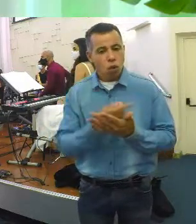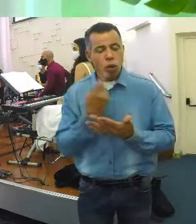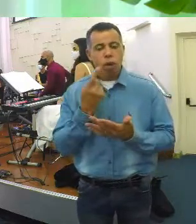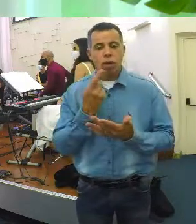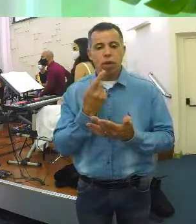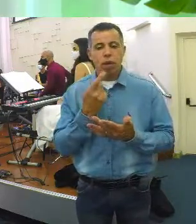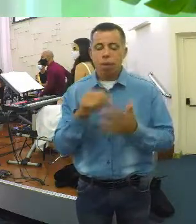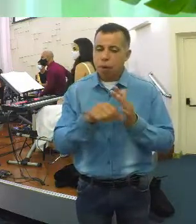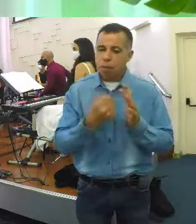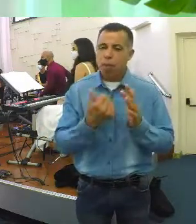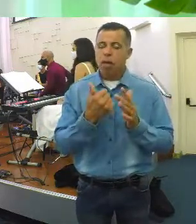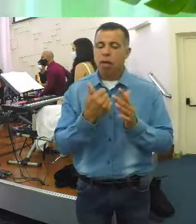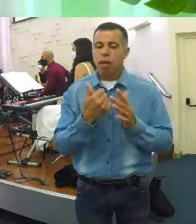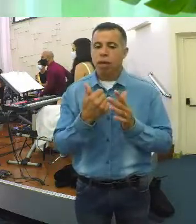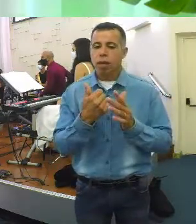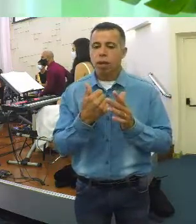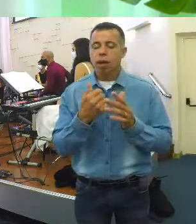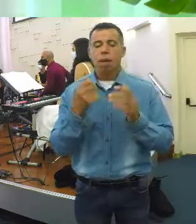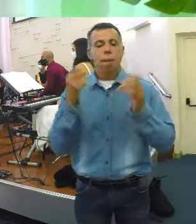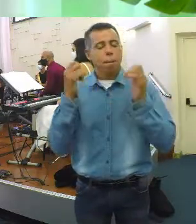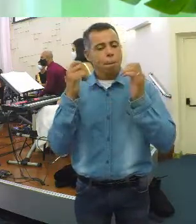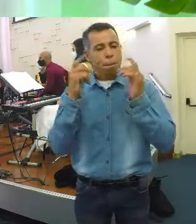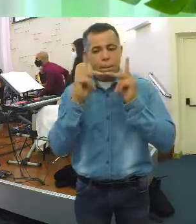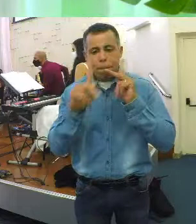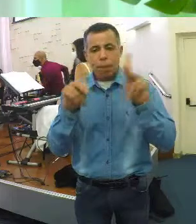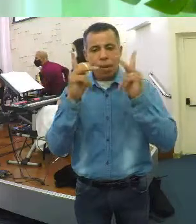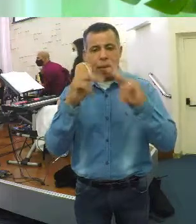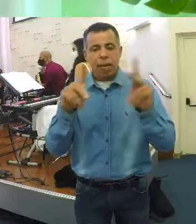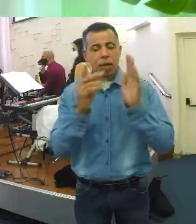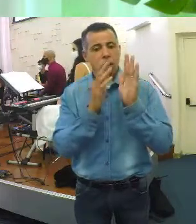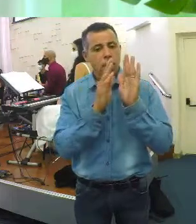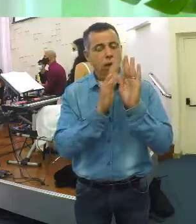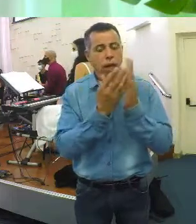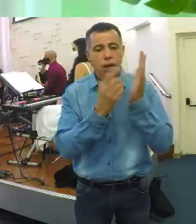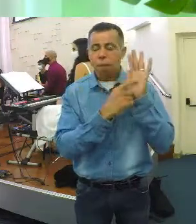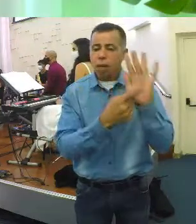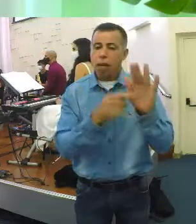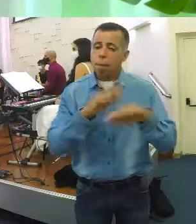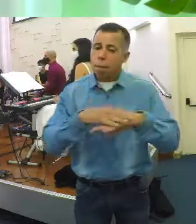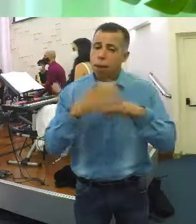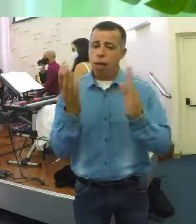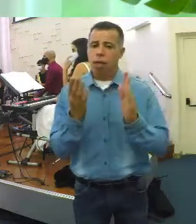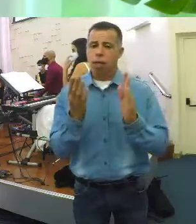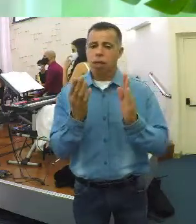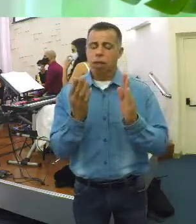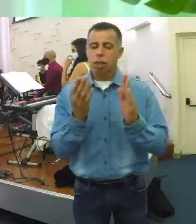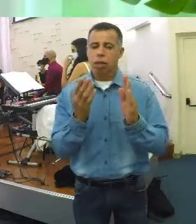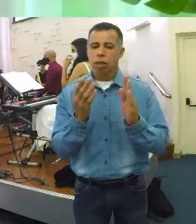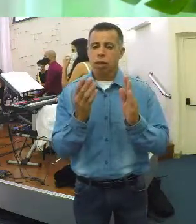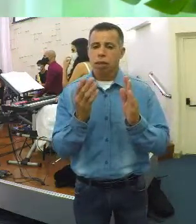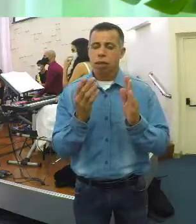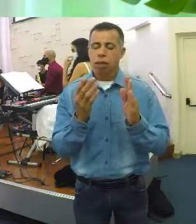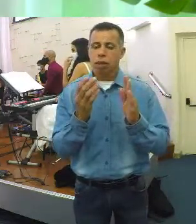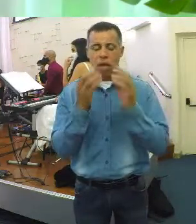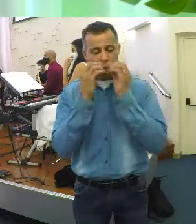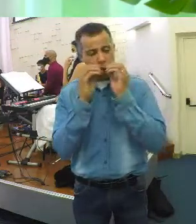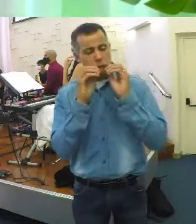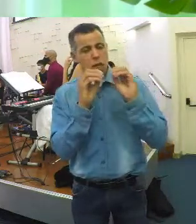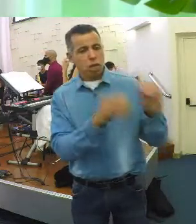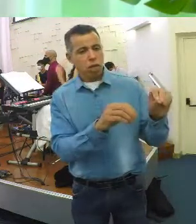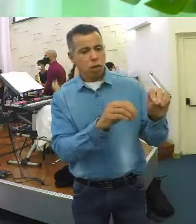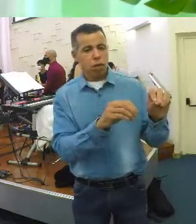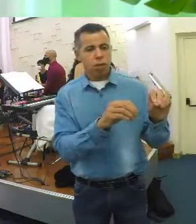primeiro lugar, fosse pregada a palavra de Deus, mas, posto que a rejeitais e a